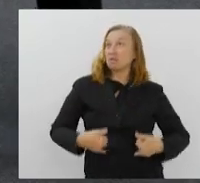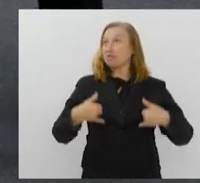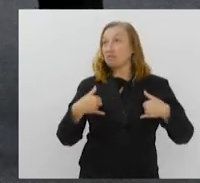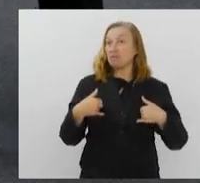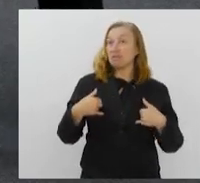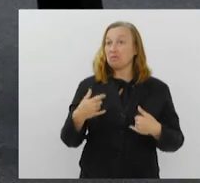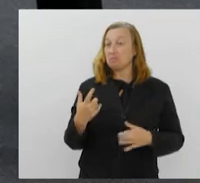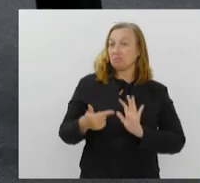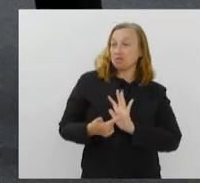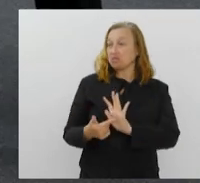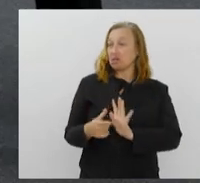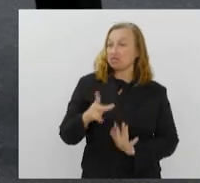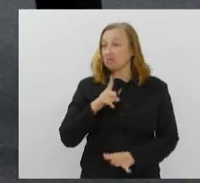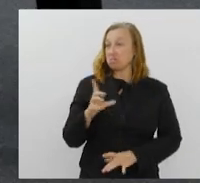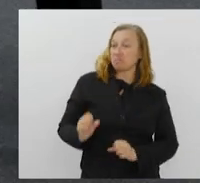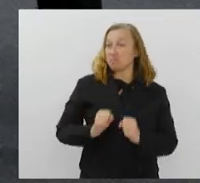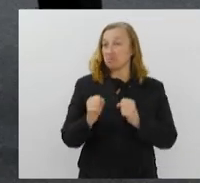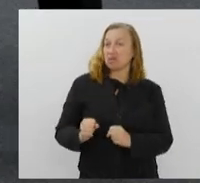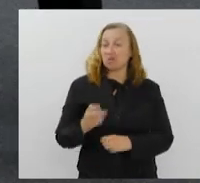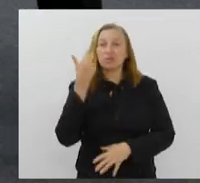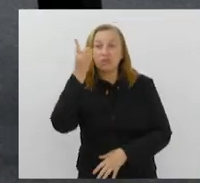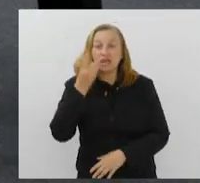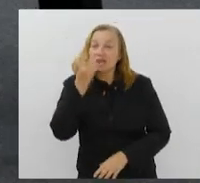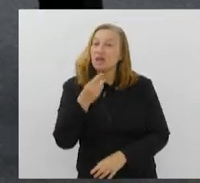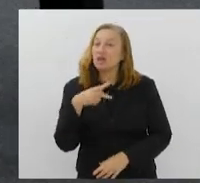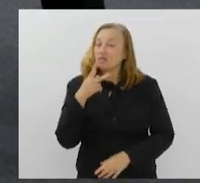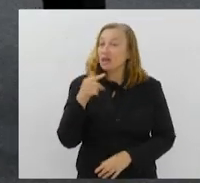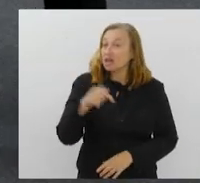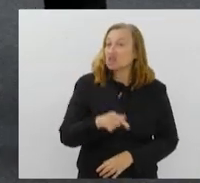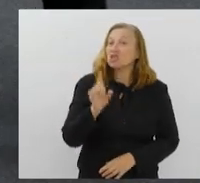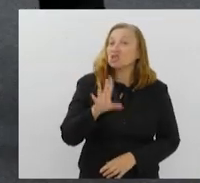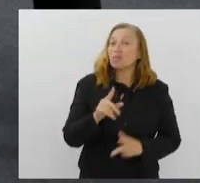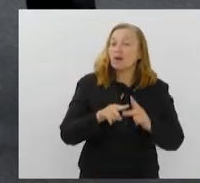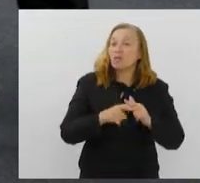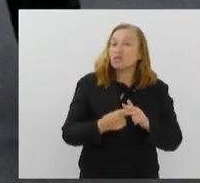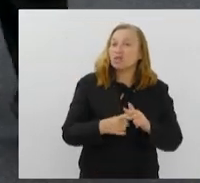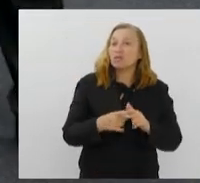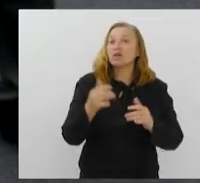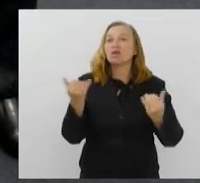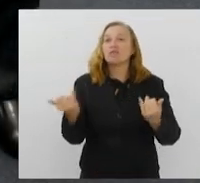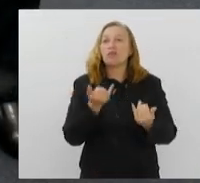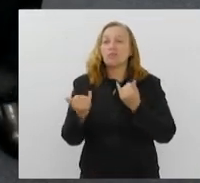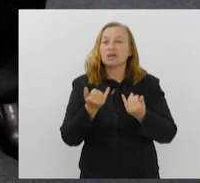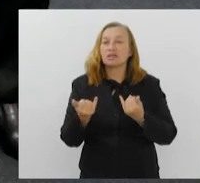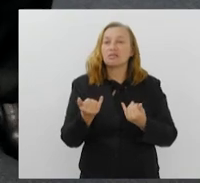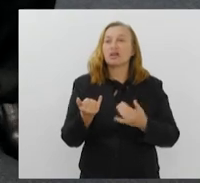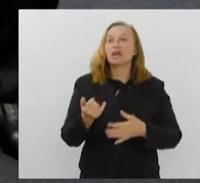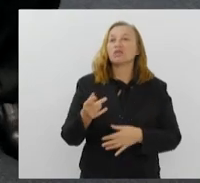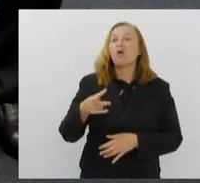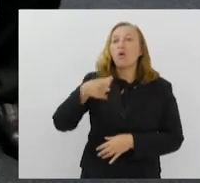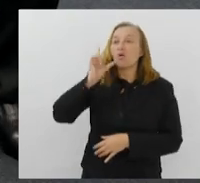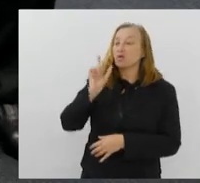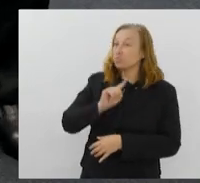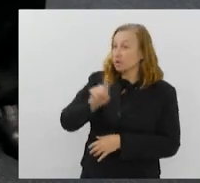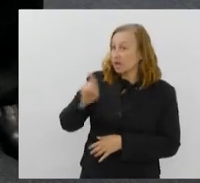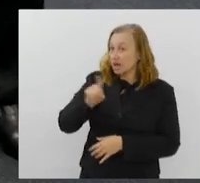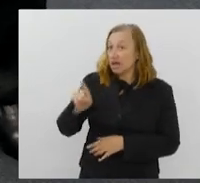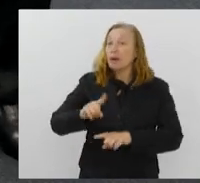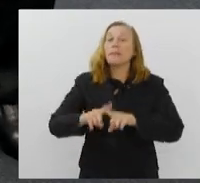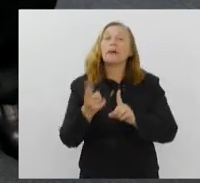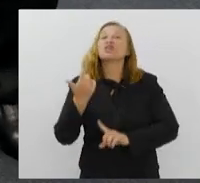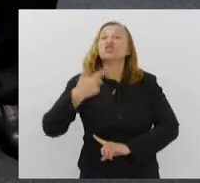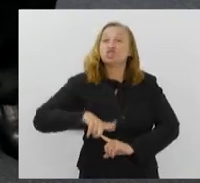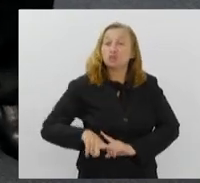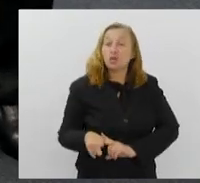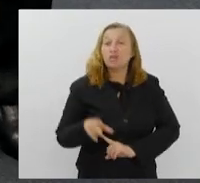querer mostrar que é poder. Eu trouxe para cá só para corrigir uma informação que foi feita ontem por ele equivocadamente. Mais uma